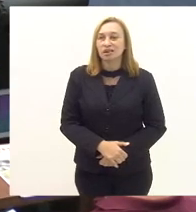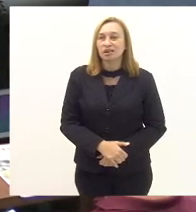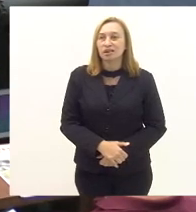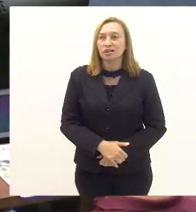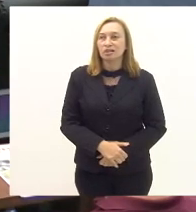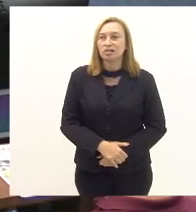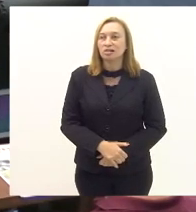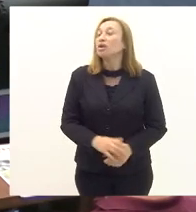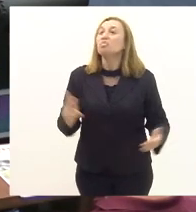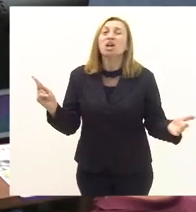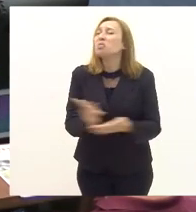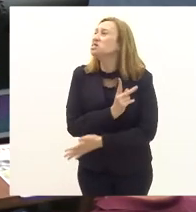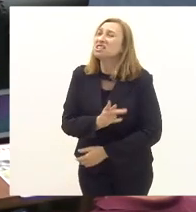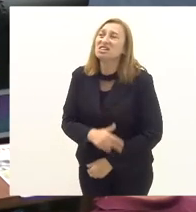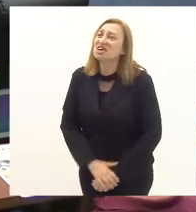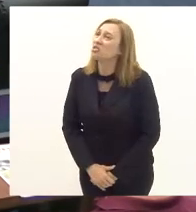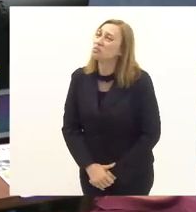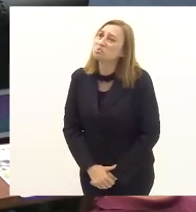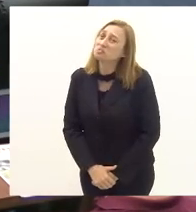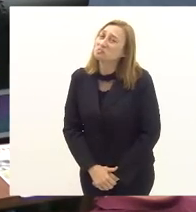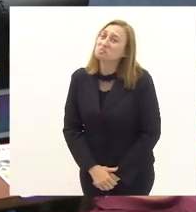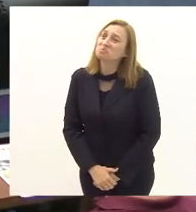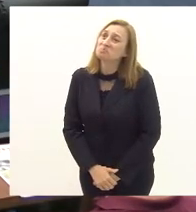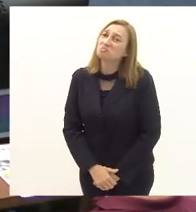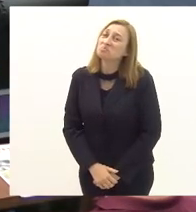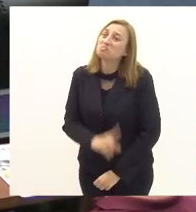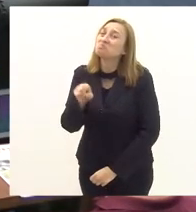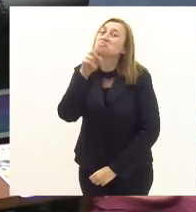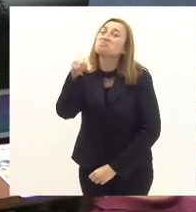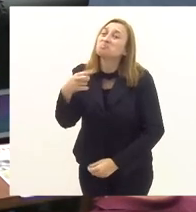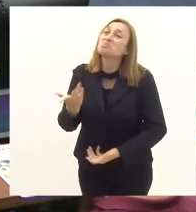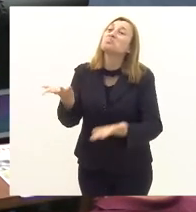O que aconteceu? Ninguém sabe dizer.